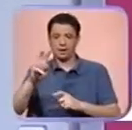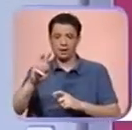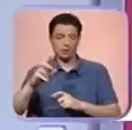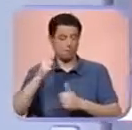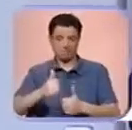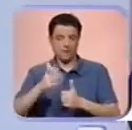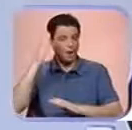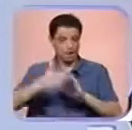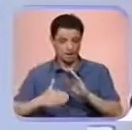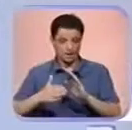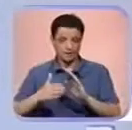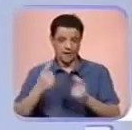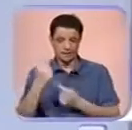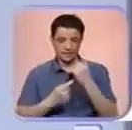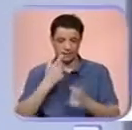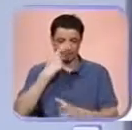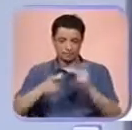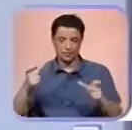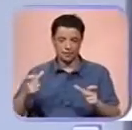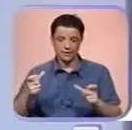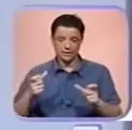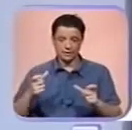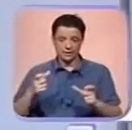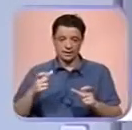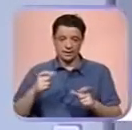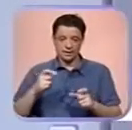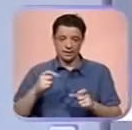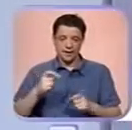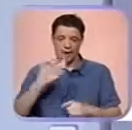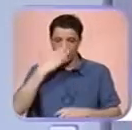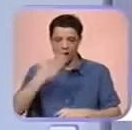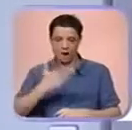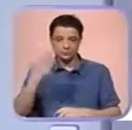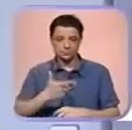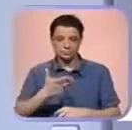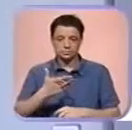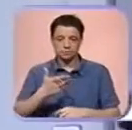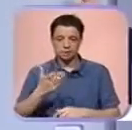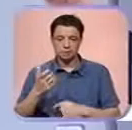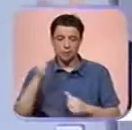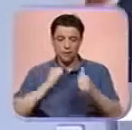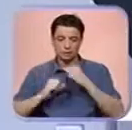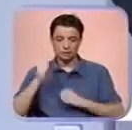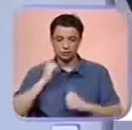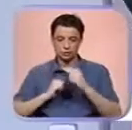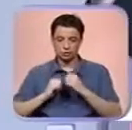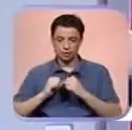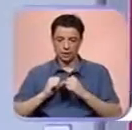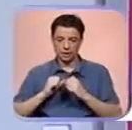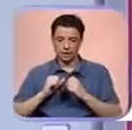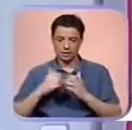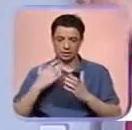Sim, isso acontece nos muitas vezes. E é sempre feito em tempos diferentes, não é? Habitualmente, fazem ao mesmo tempo aos habitualmente as cirurgias intraoculares, como a cirurgia